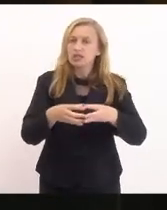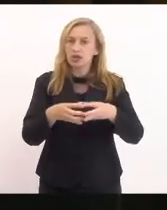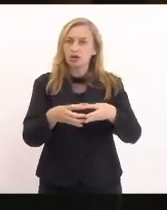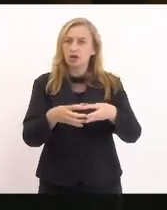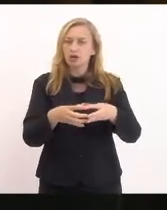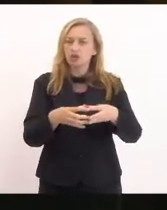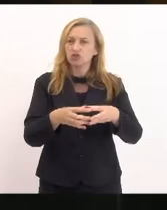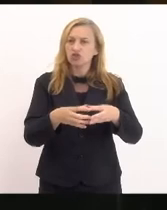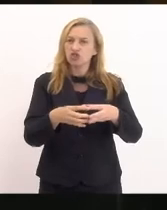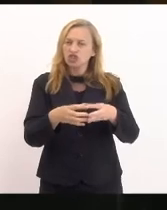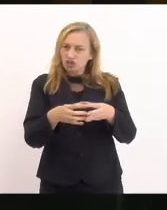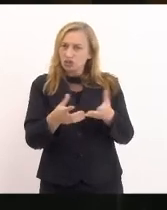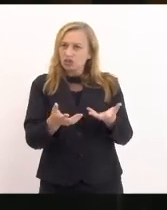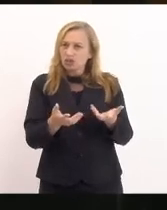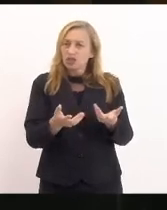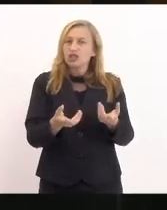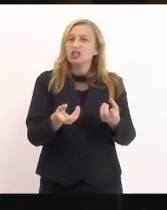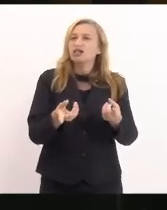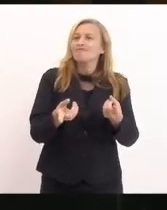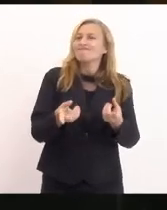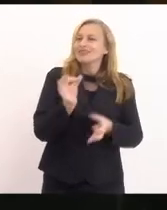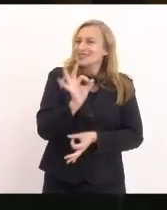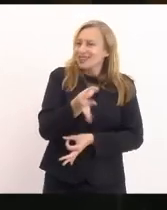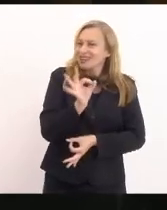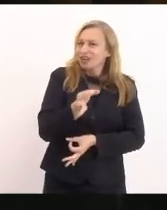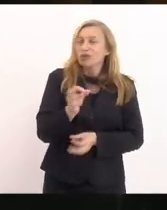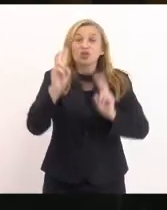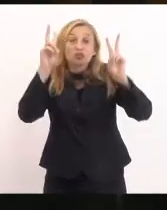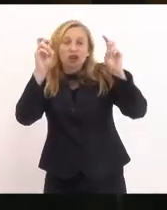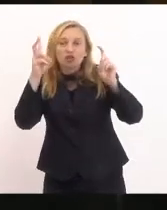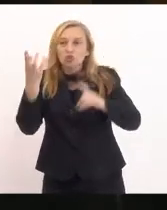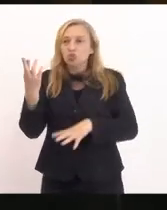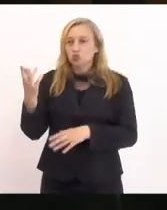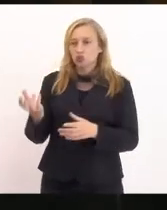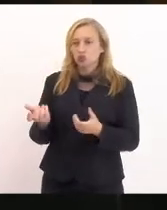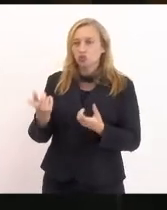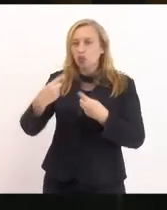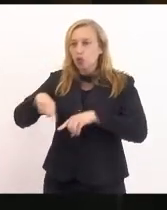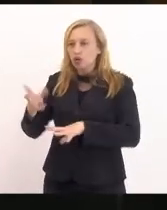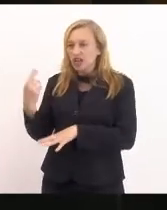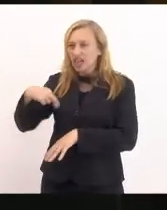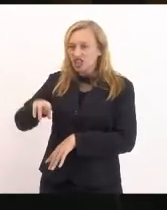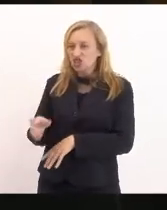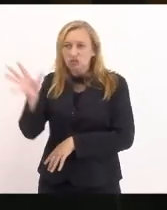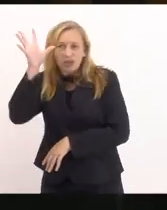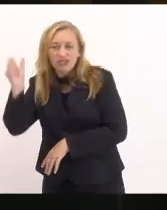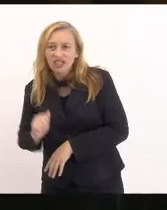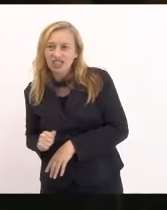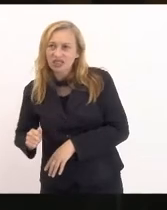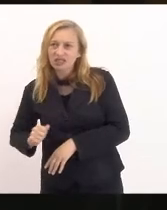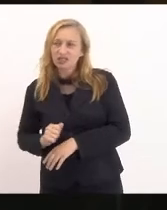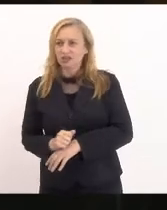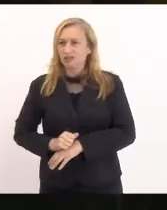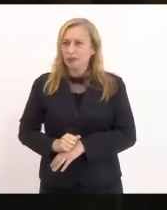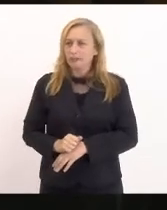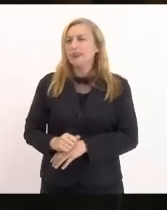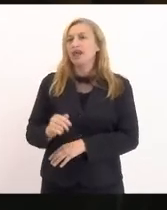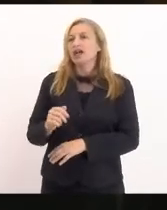inquérito especificamente sobre intolerância religiosa, da qual eu participei ativamente, presidida pela Marta Rocha.